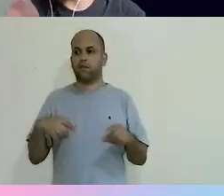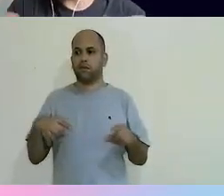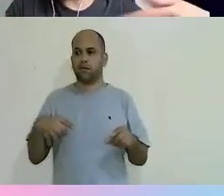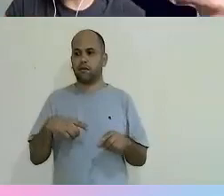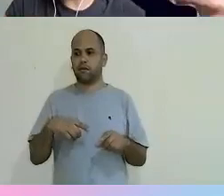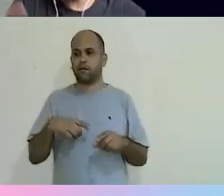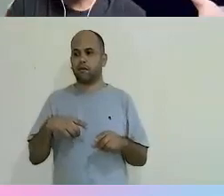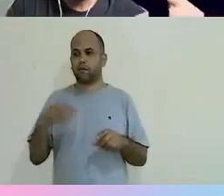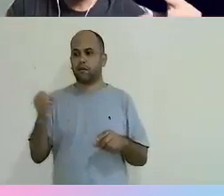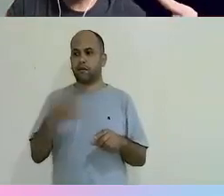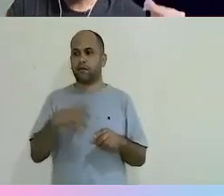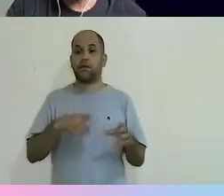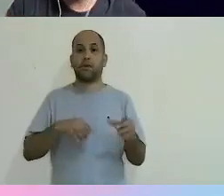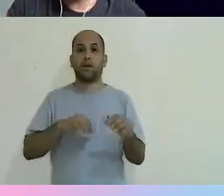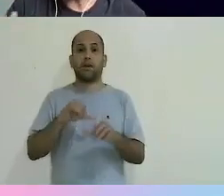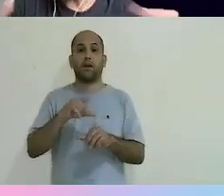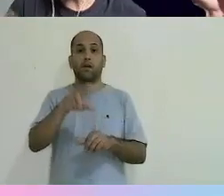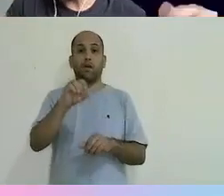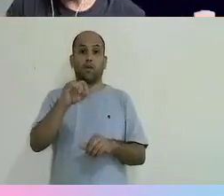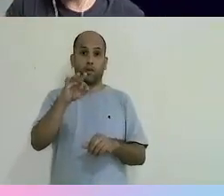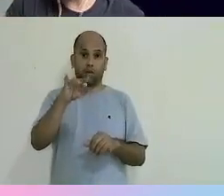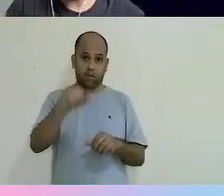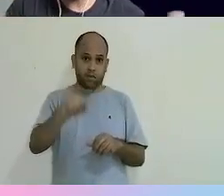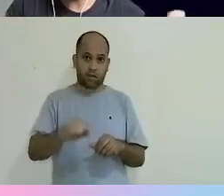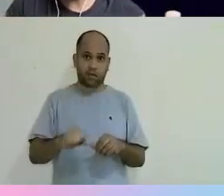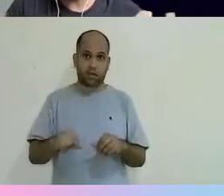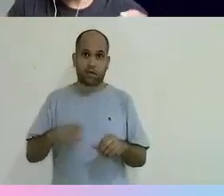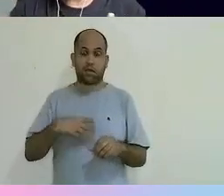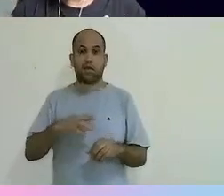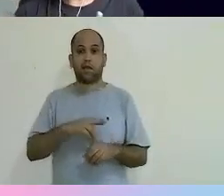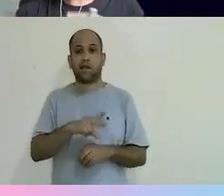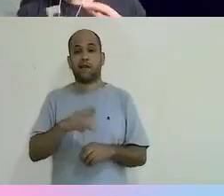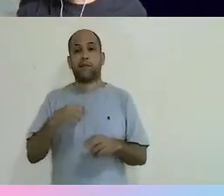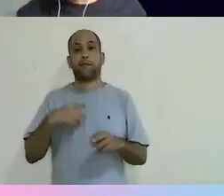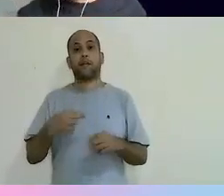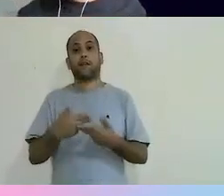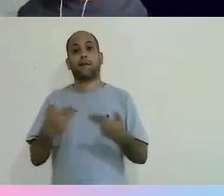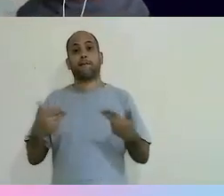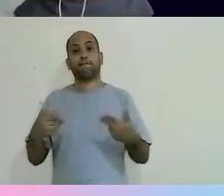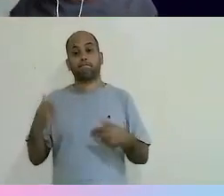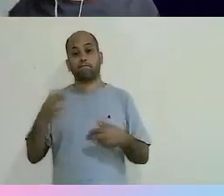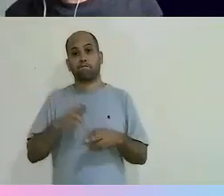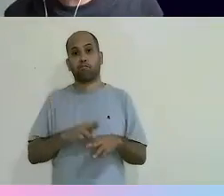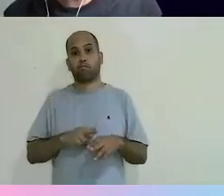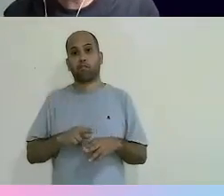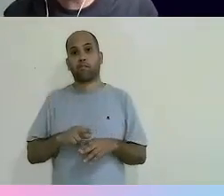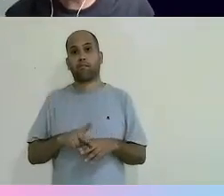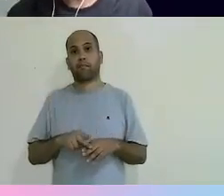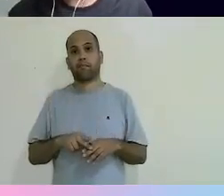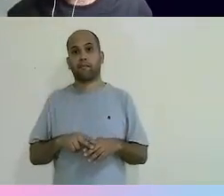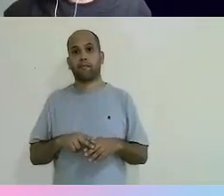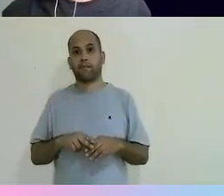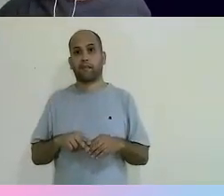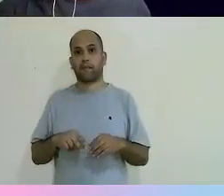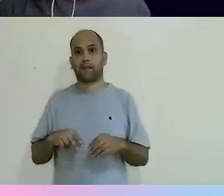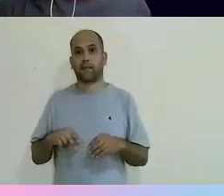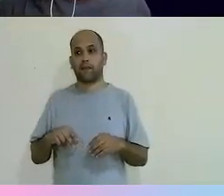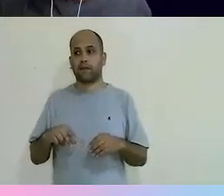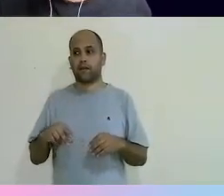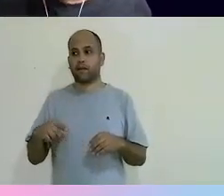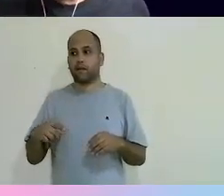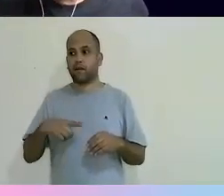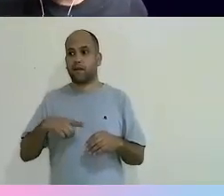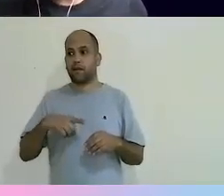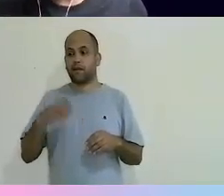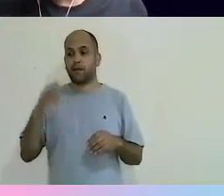nós nos adaptando a uma rotina de home office que para muitos não era o normal antes, então tivemos que nos reinventar,